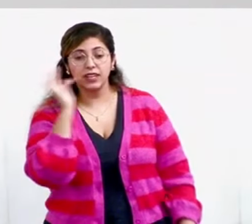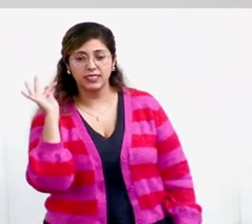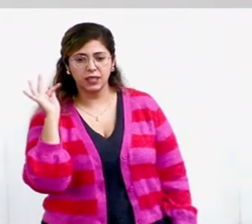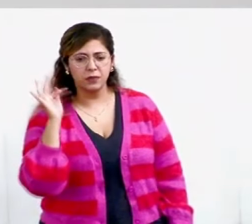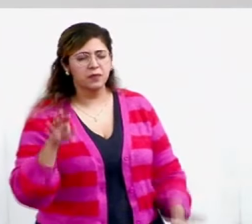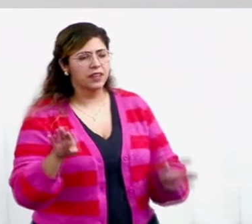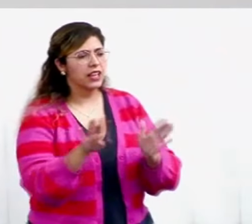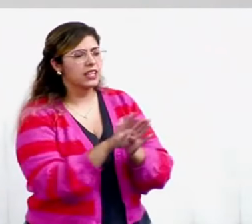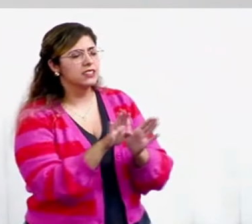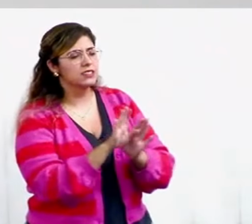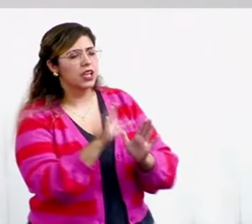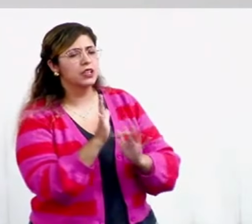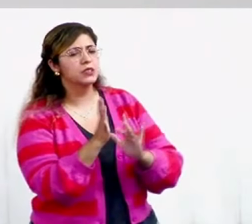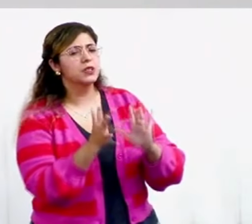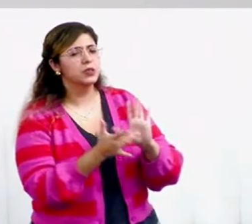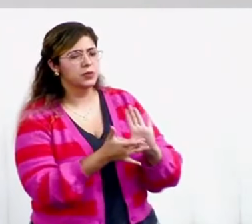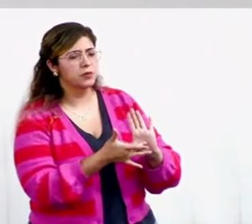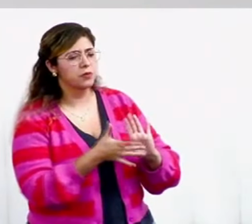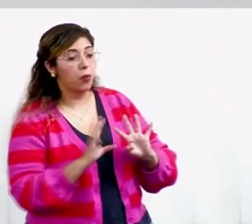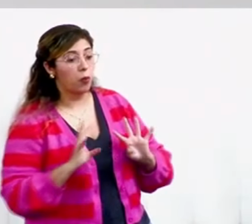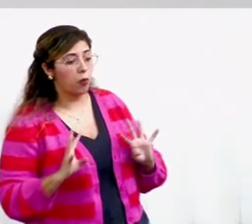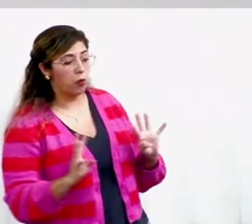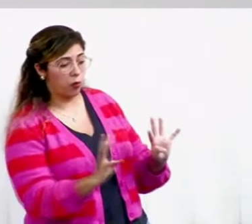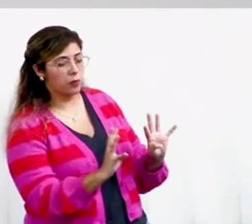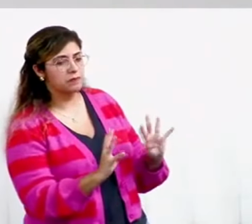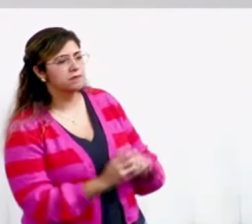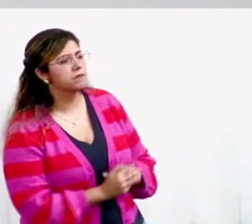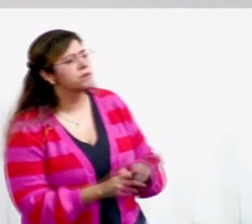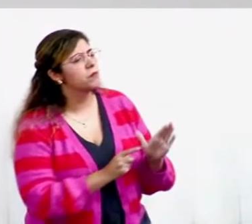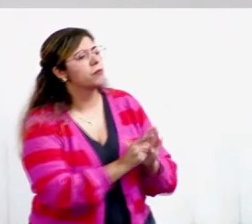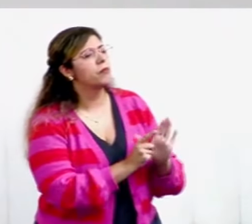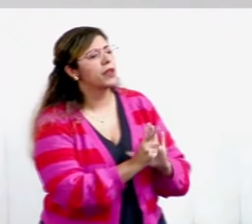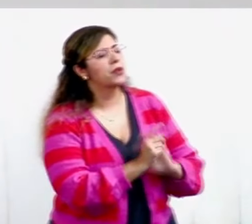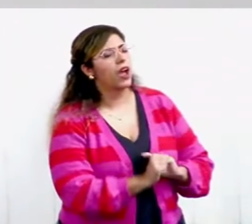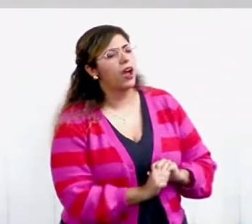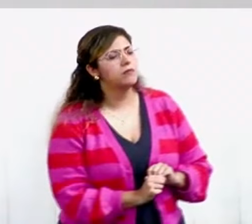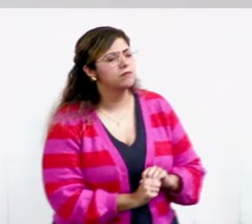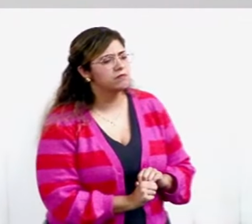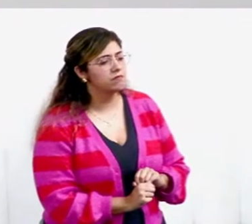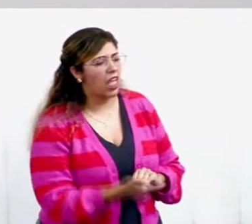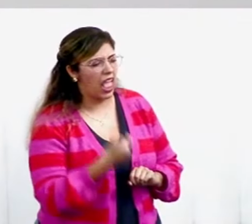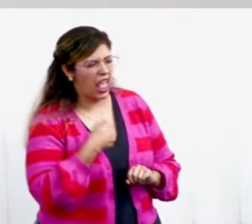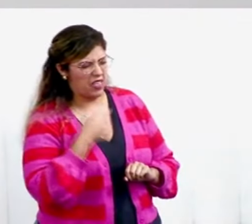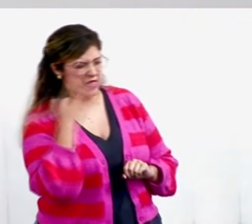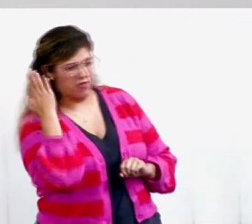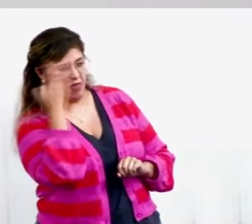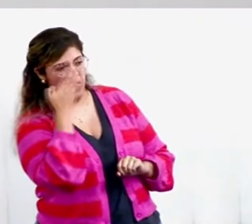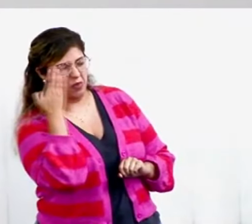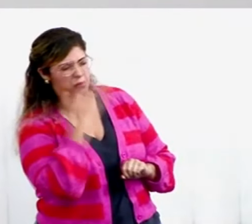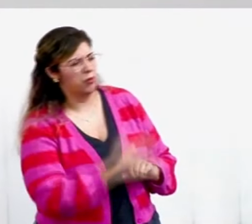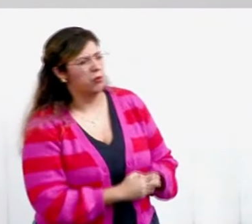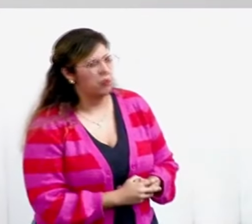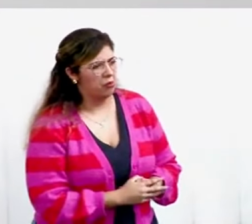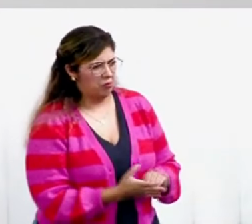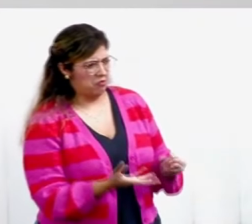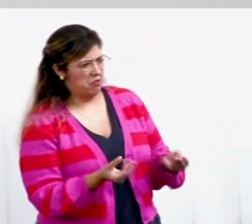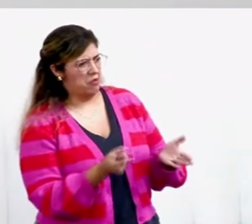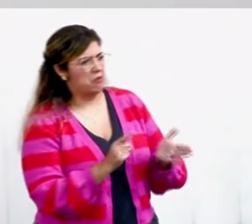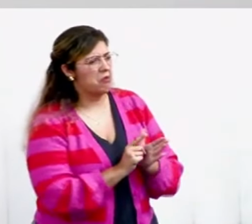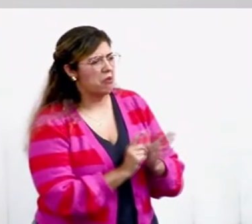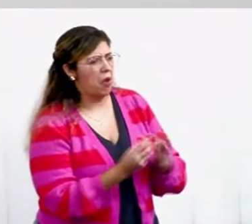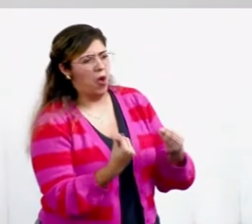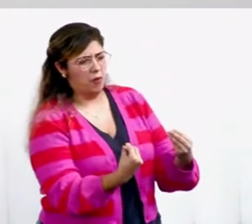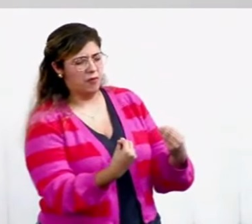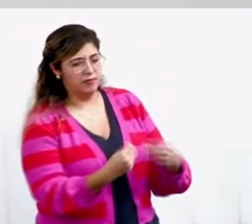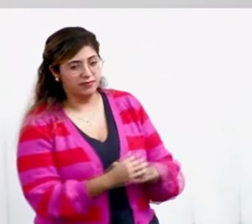Jesus falar e eles vão chegar até Jesus e perguntar: somos cegos? E Jesus vai